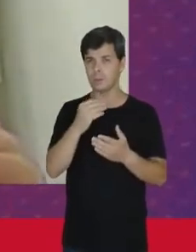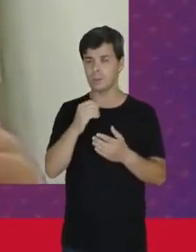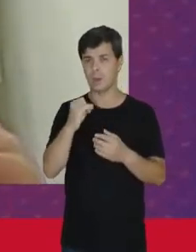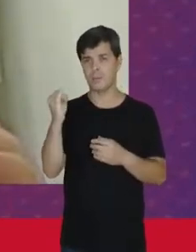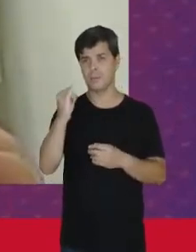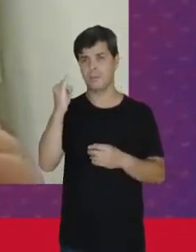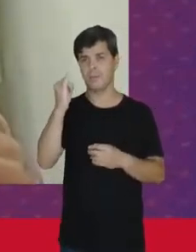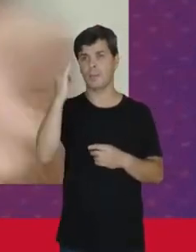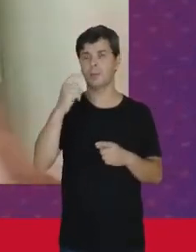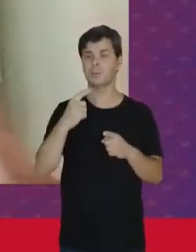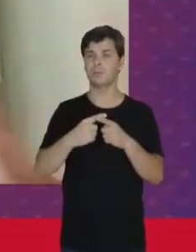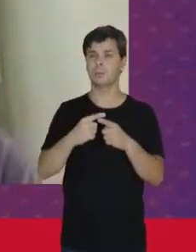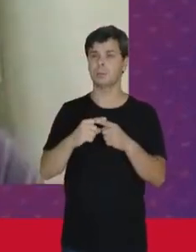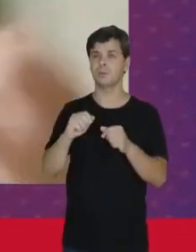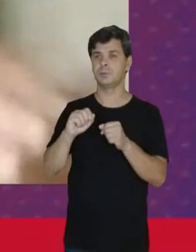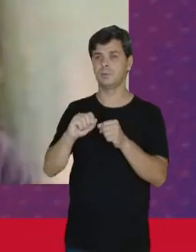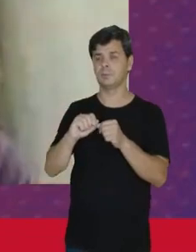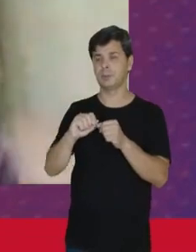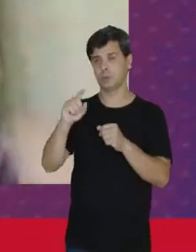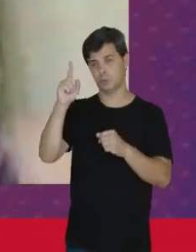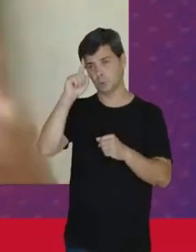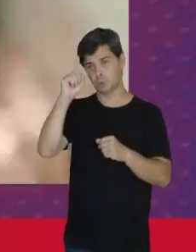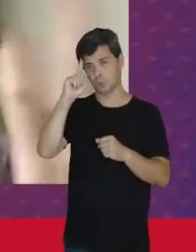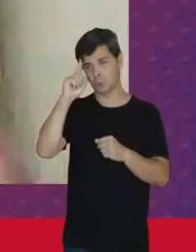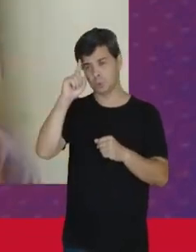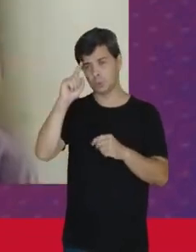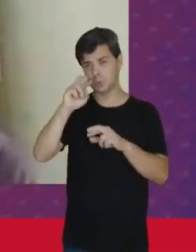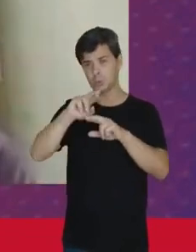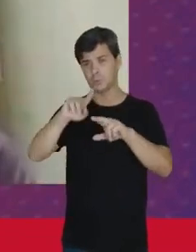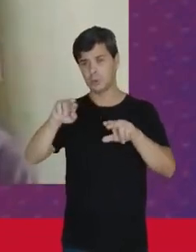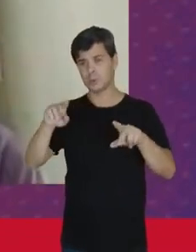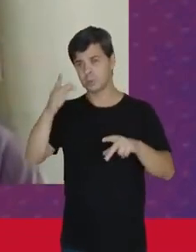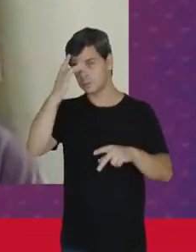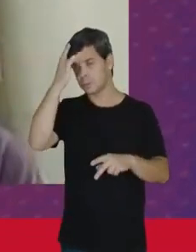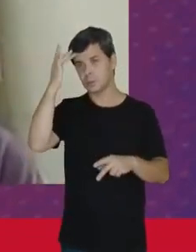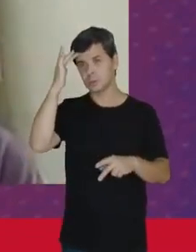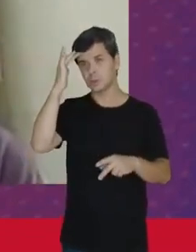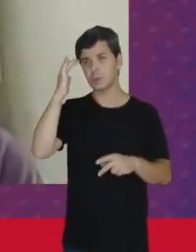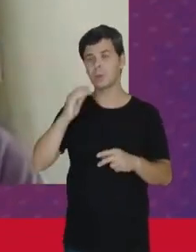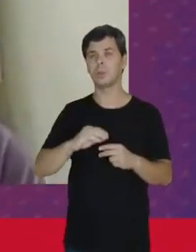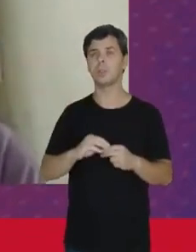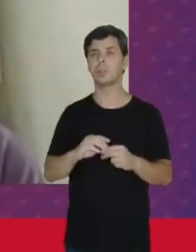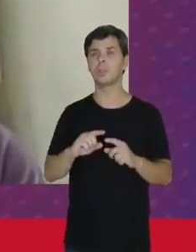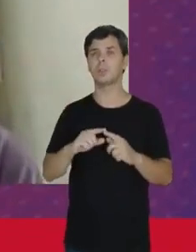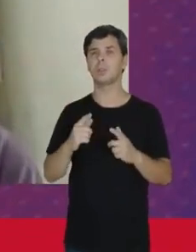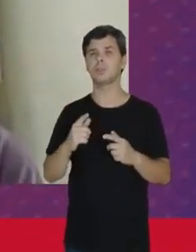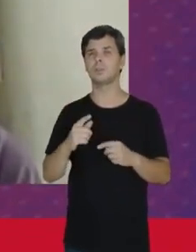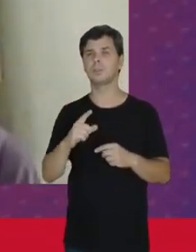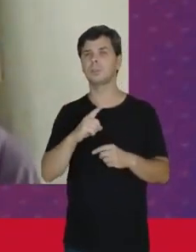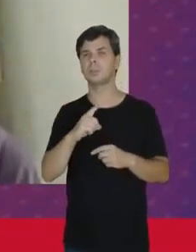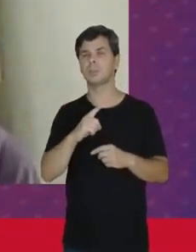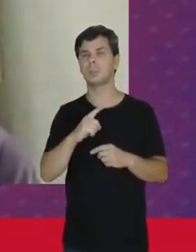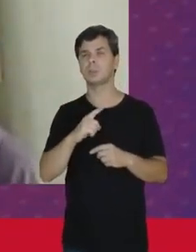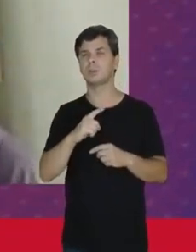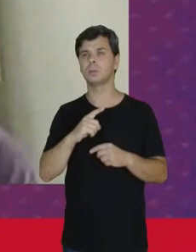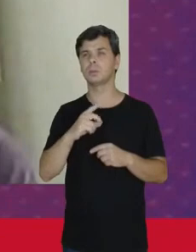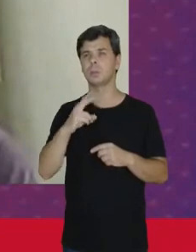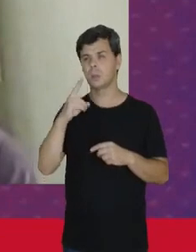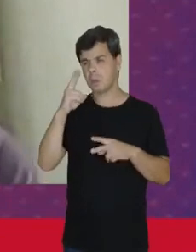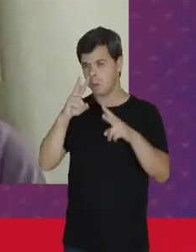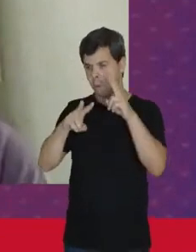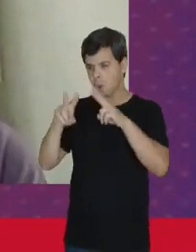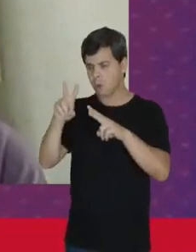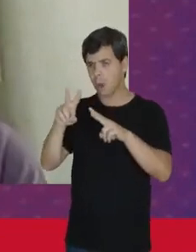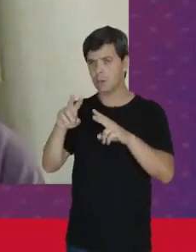bem importante, porque isso faz parte do dia a dia de muitas pessoas, esses alimentos, e a gente poder ter esse olhar também, né,